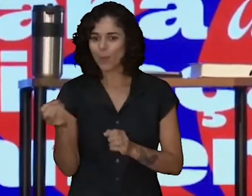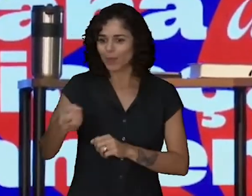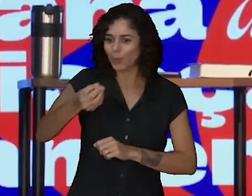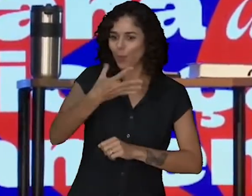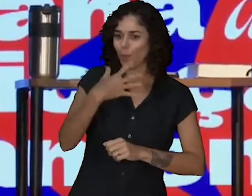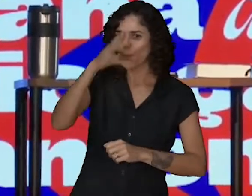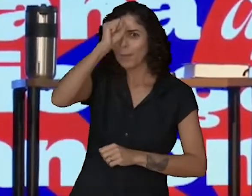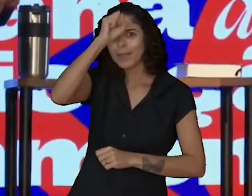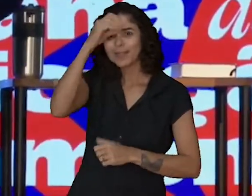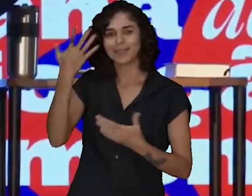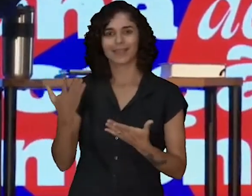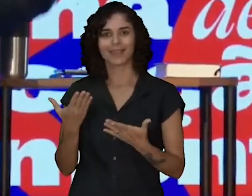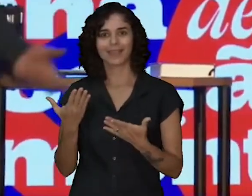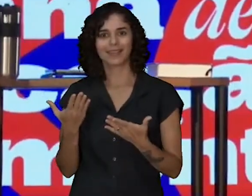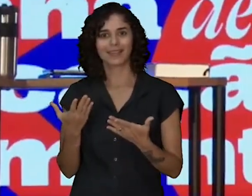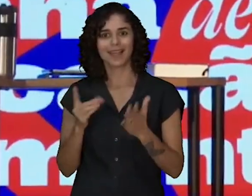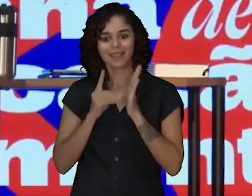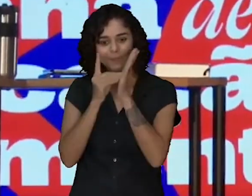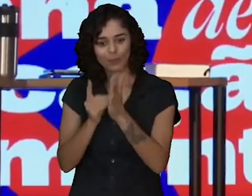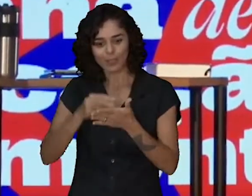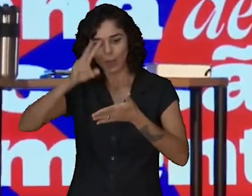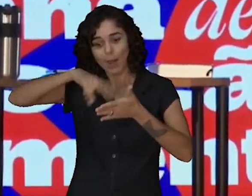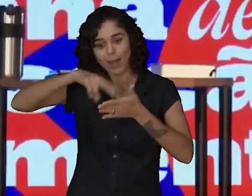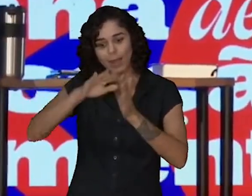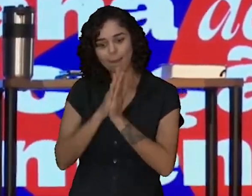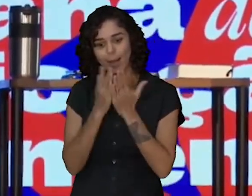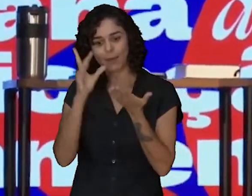leitura bíblica que você promete todo ano